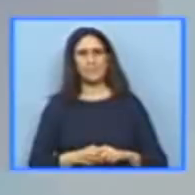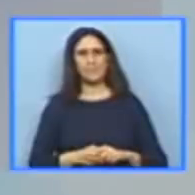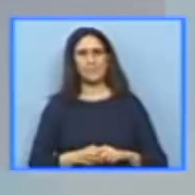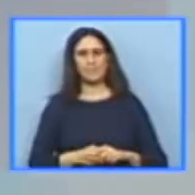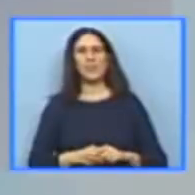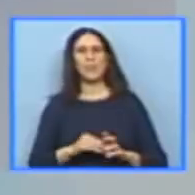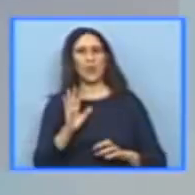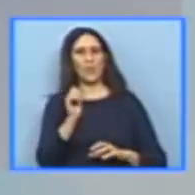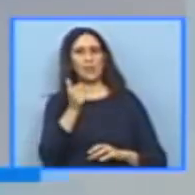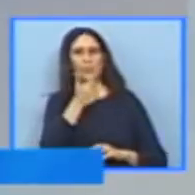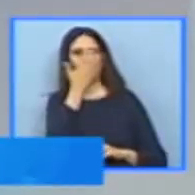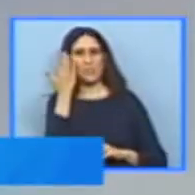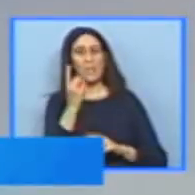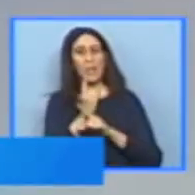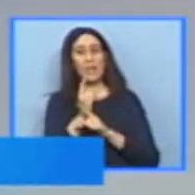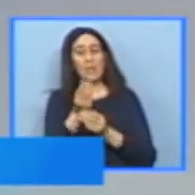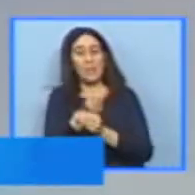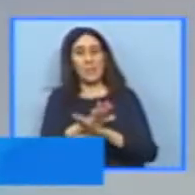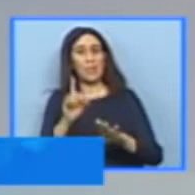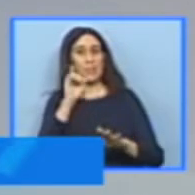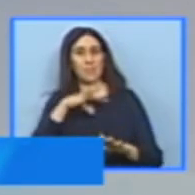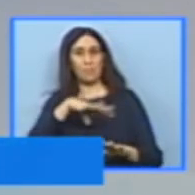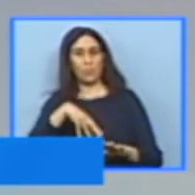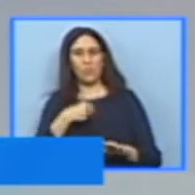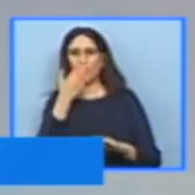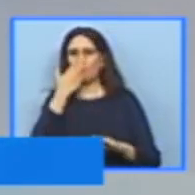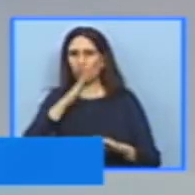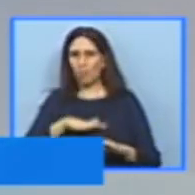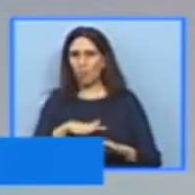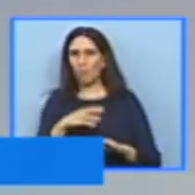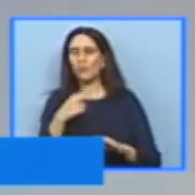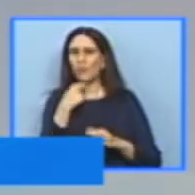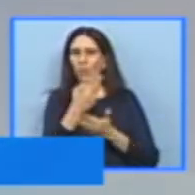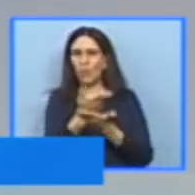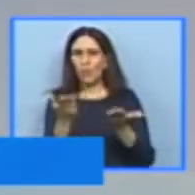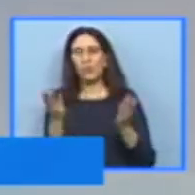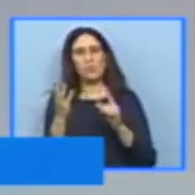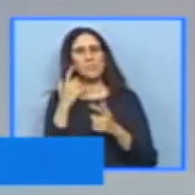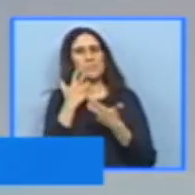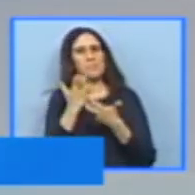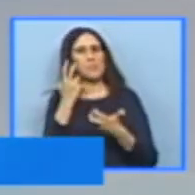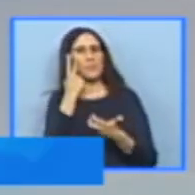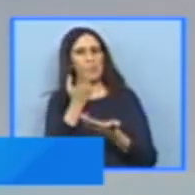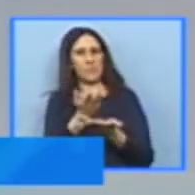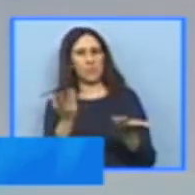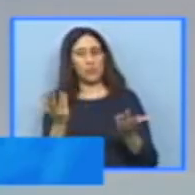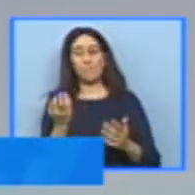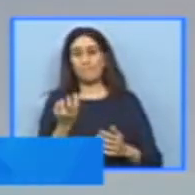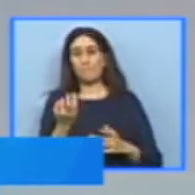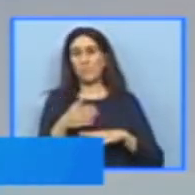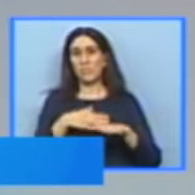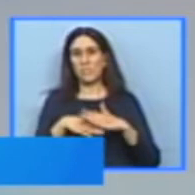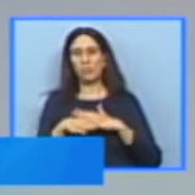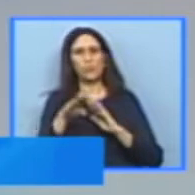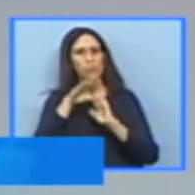Olá, muito bom dia. No Dia Mundial da Criança, damos voz aos mais novos para recordarem momentos marcantes das suas vidas. Assim faremos